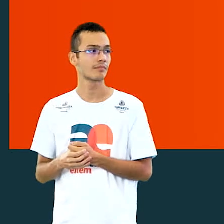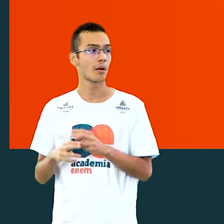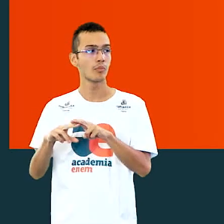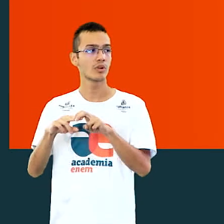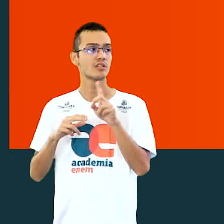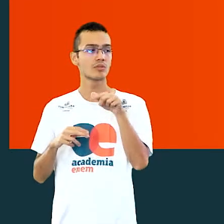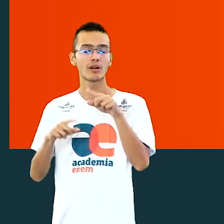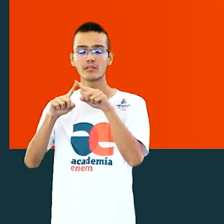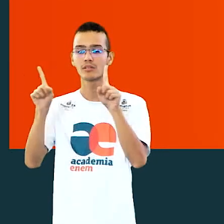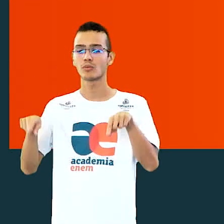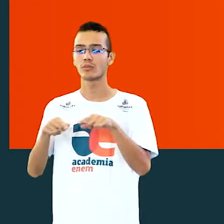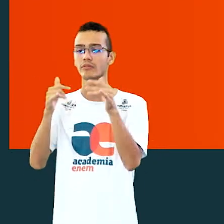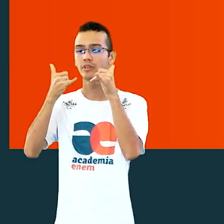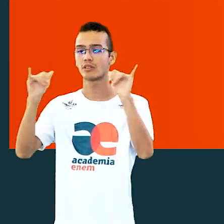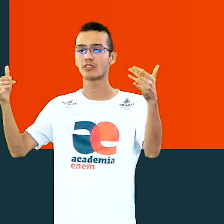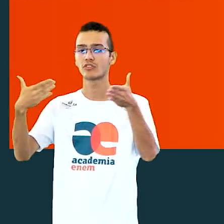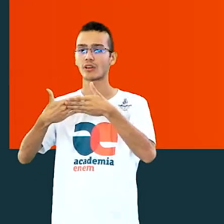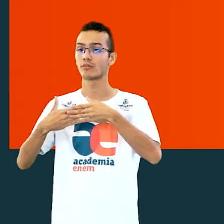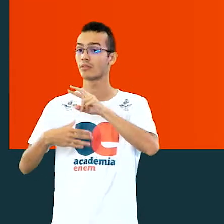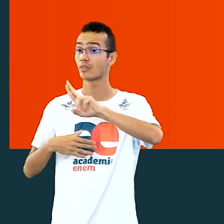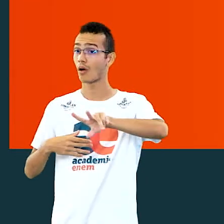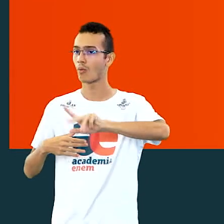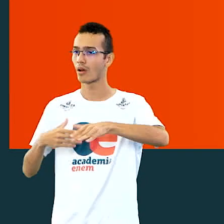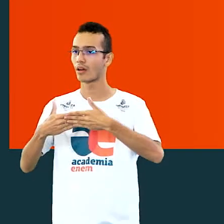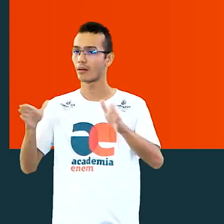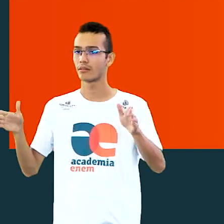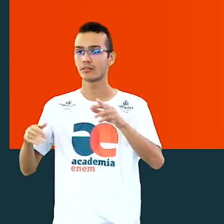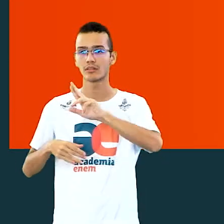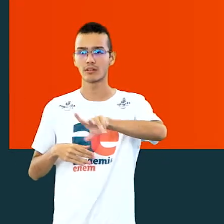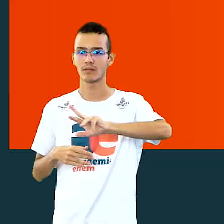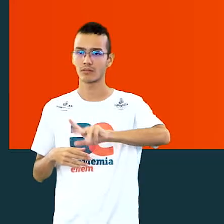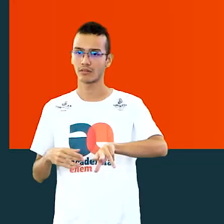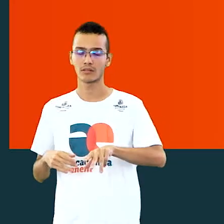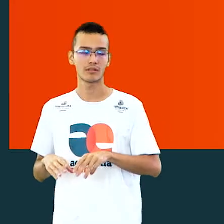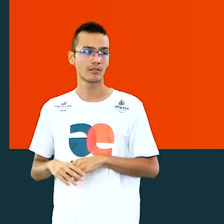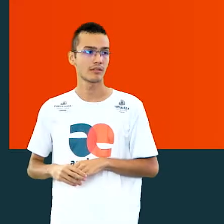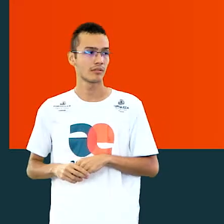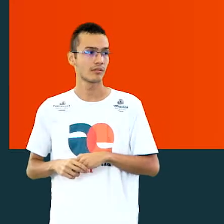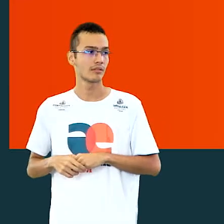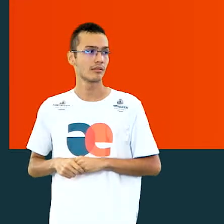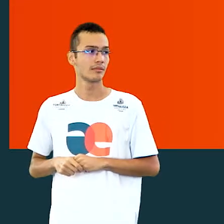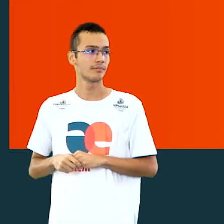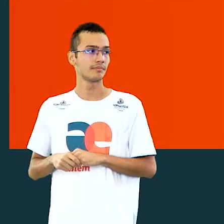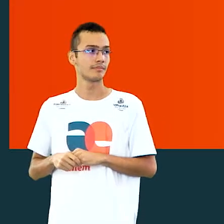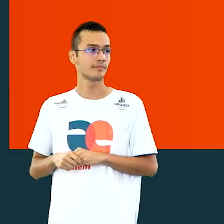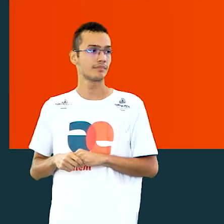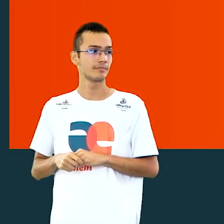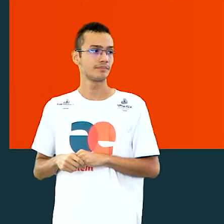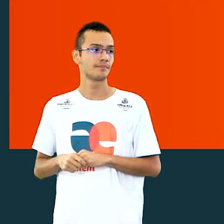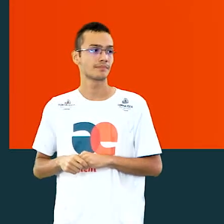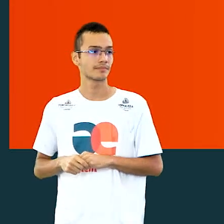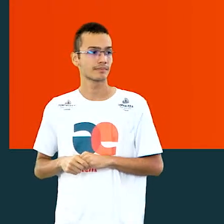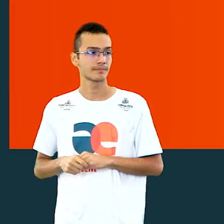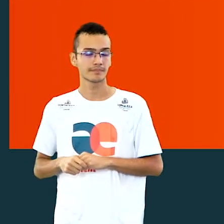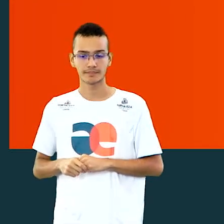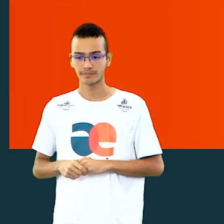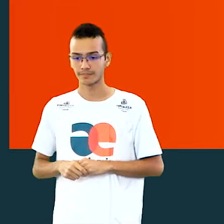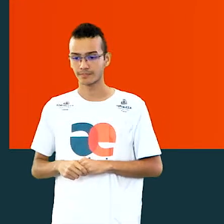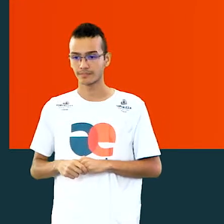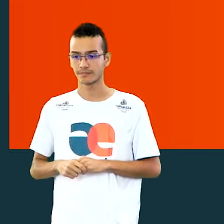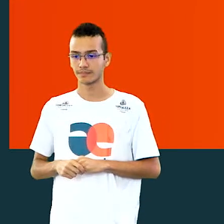fechado, não é aberto. Não é esquisito o texto? Vamos lá.